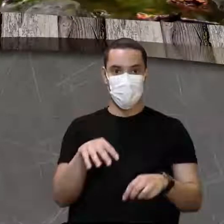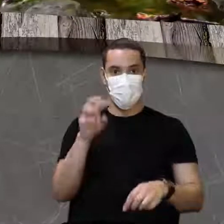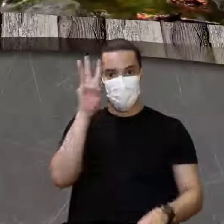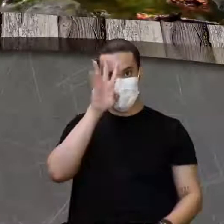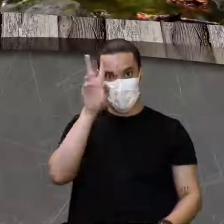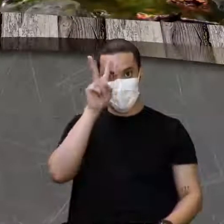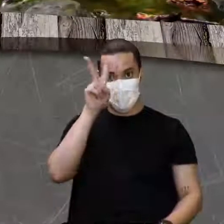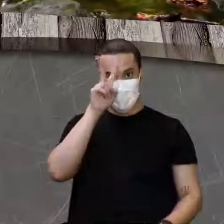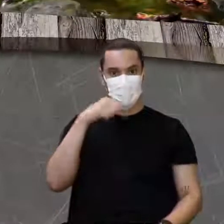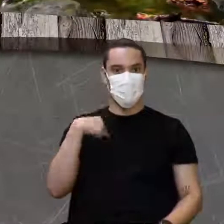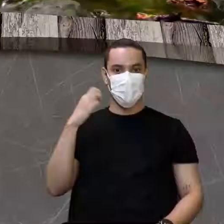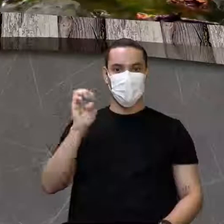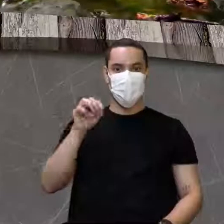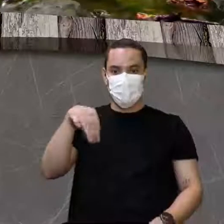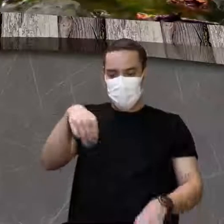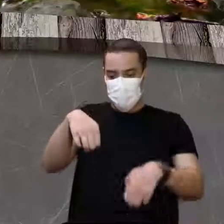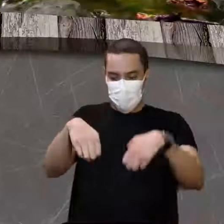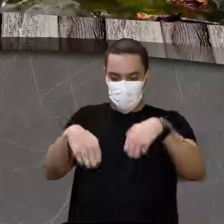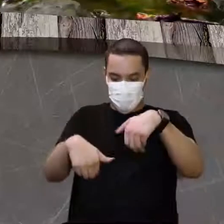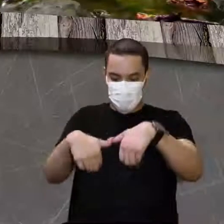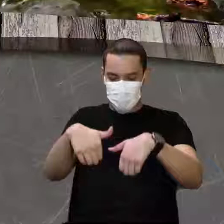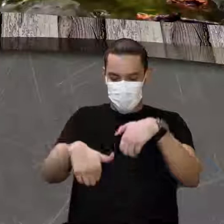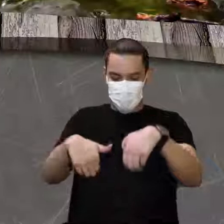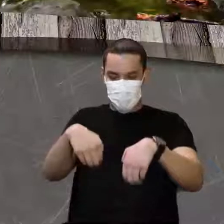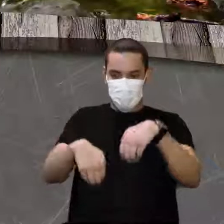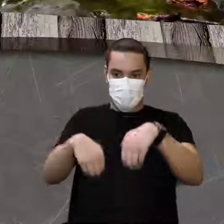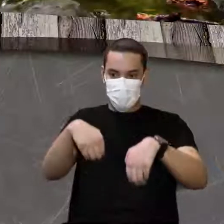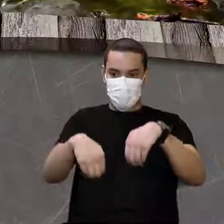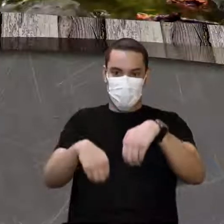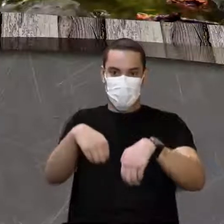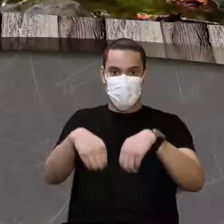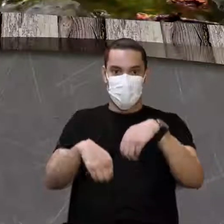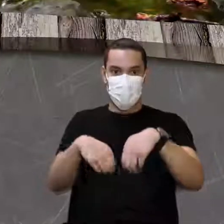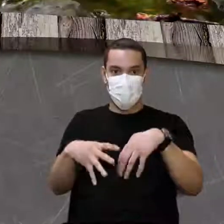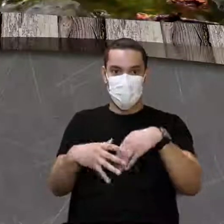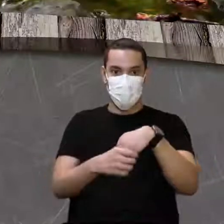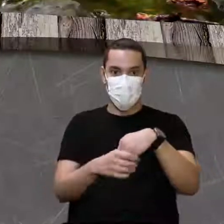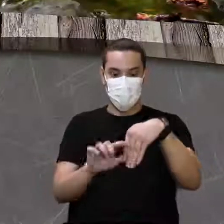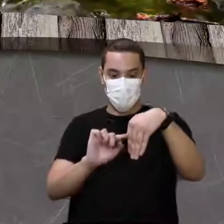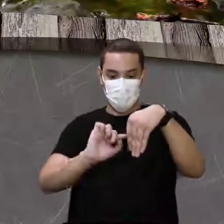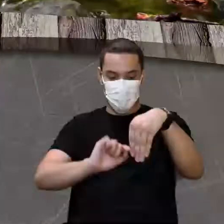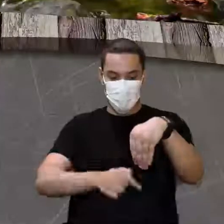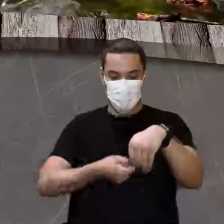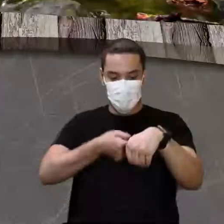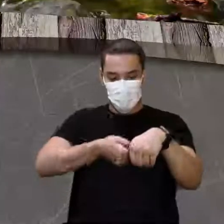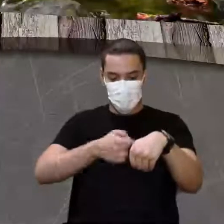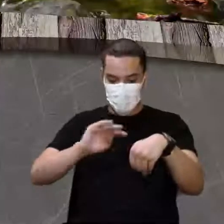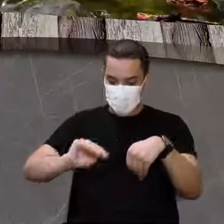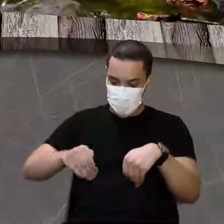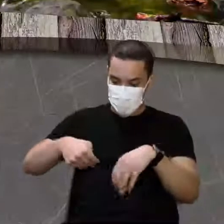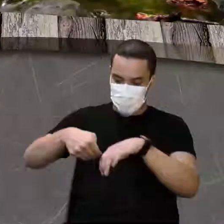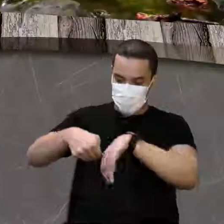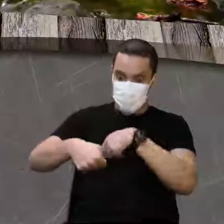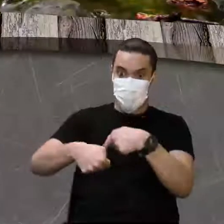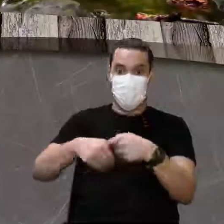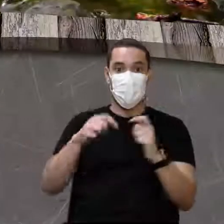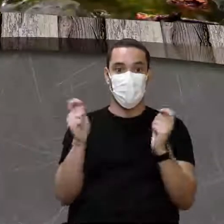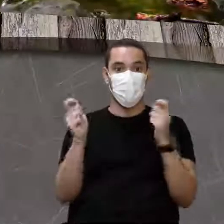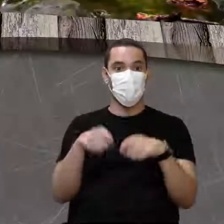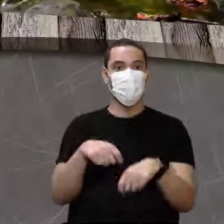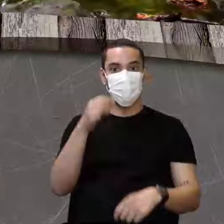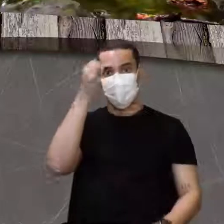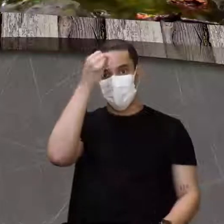esses dedinhos ficam enroladinhos, as unhas ficam enroladinhas. Eles têm uma almofada bem grande para poder